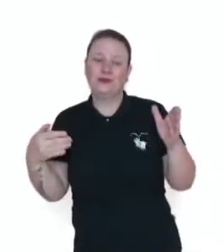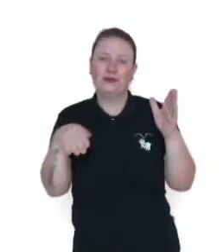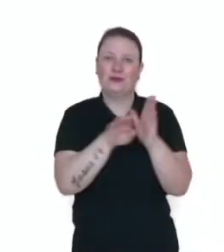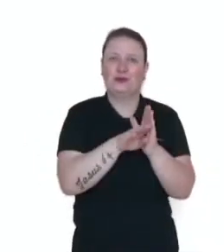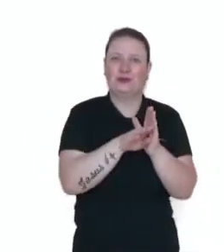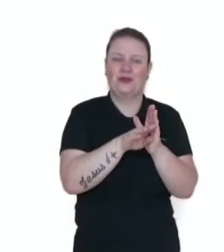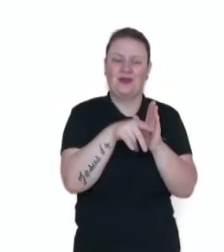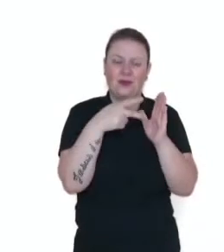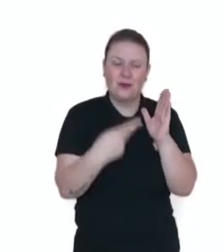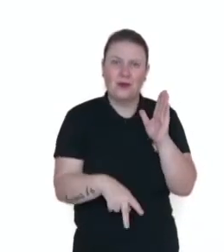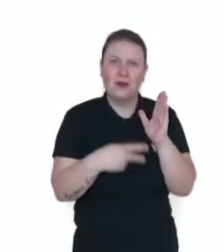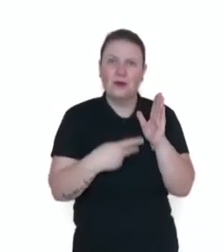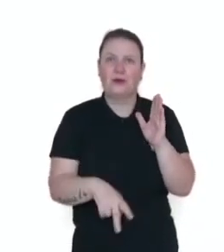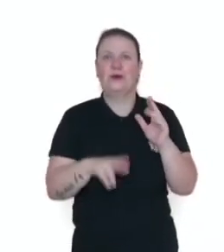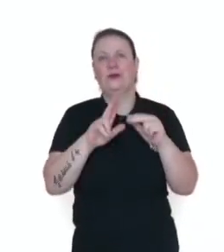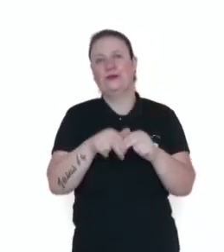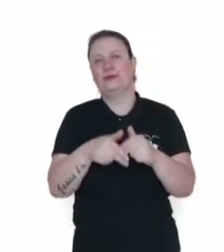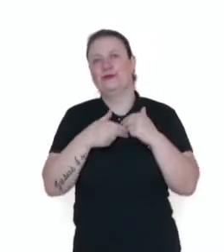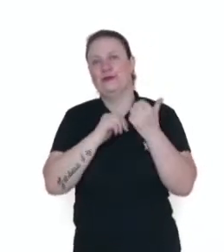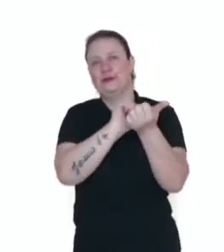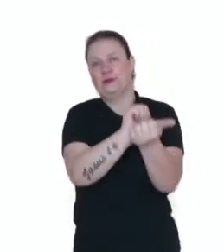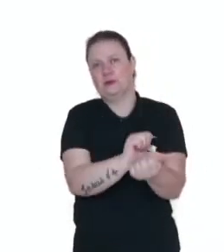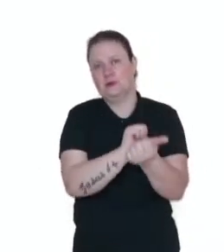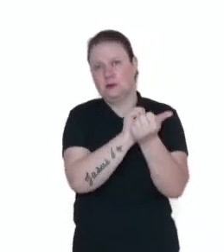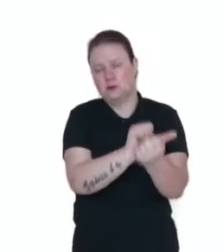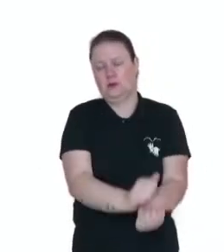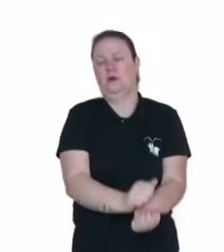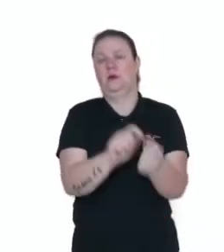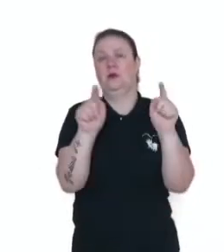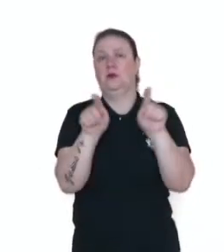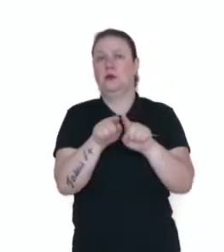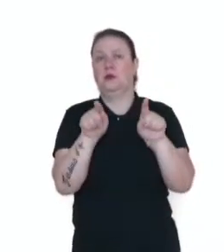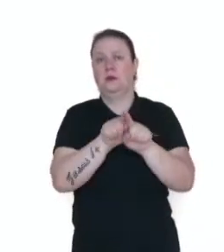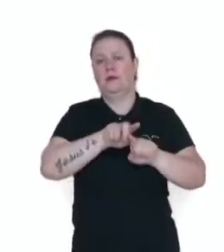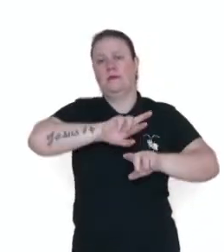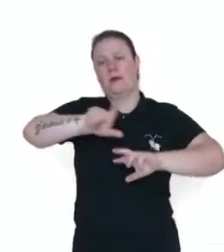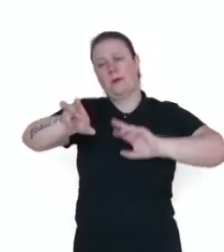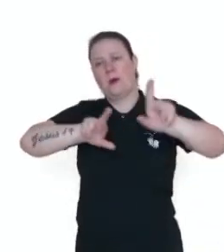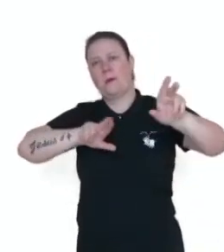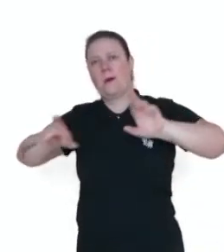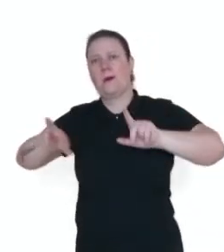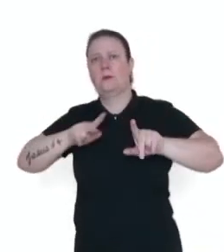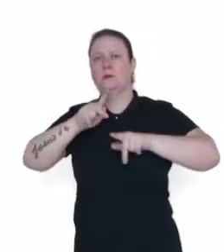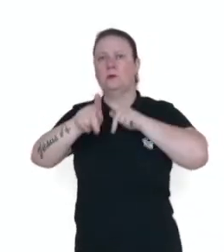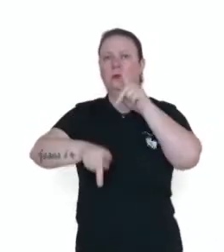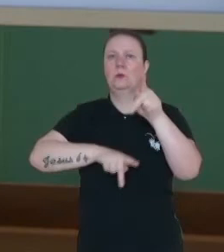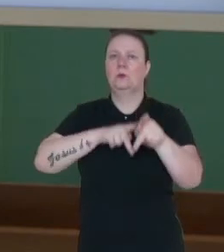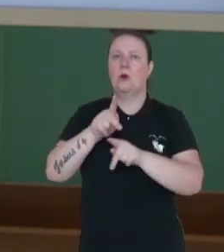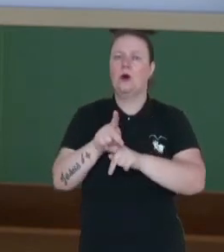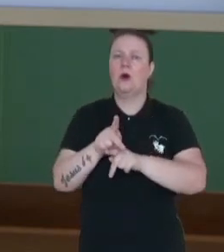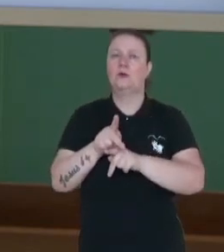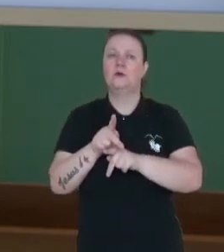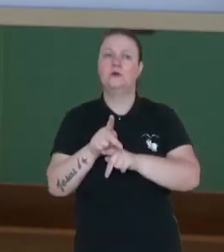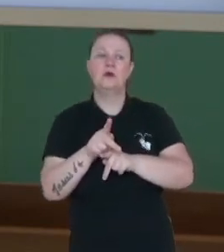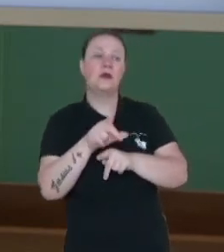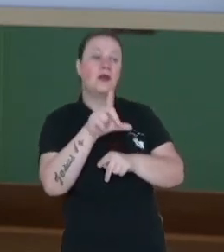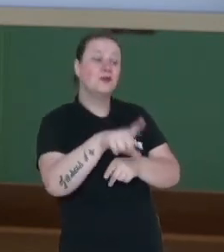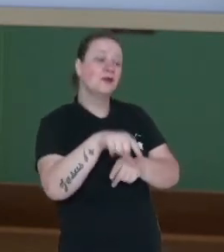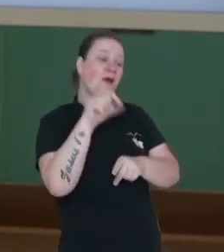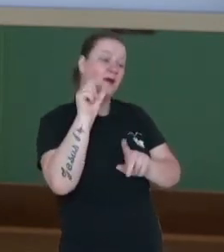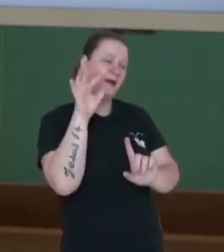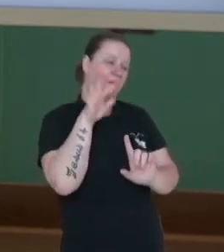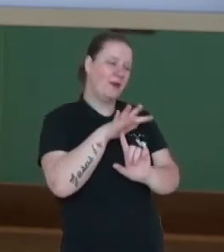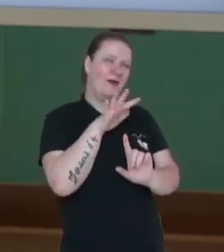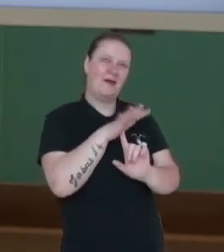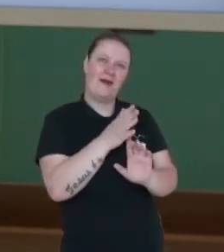de escravização e diversos outros povos imigrantes, né, que escolheram o Paraná para recomeçar a sua